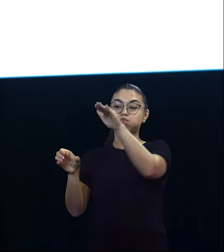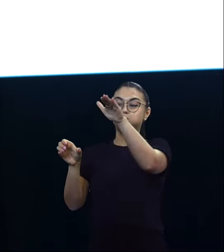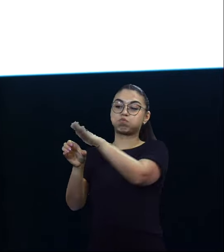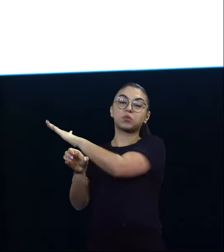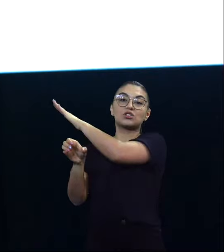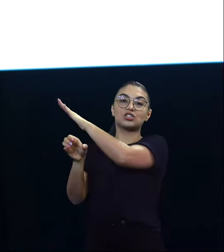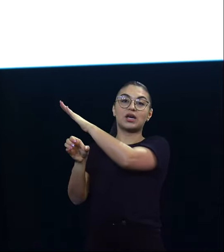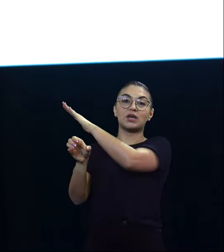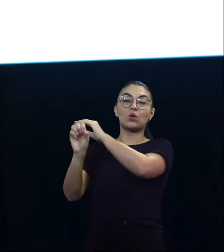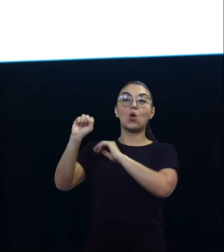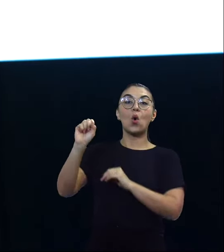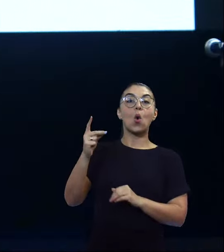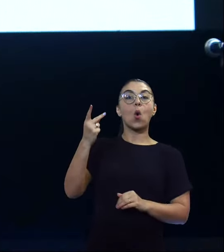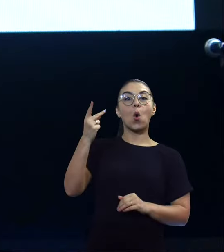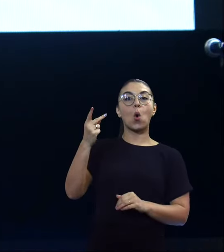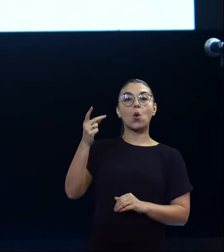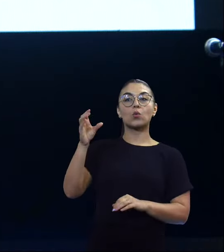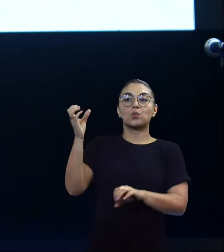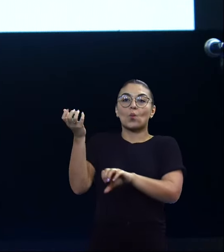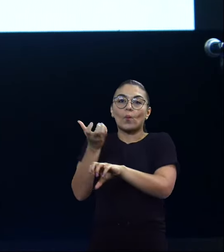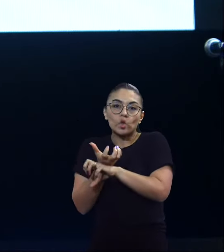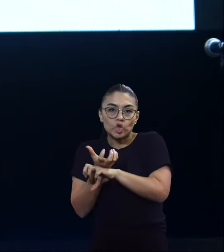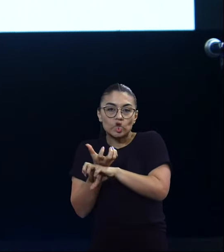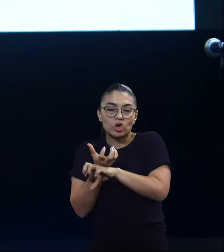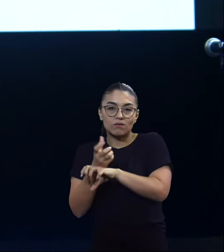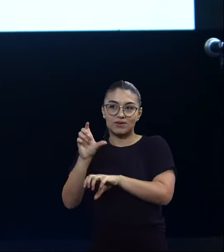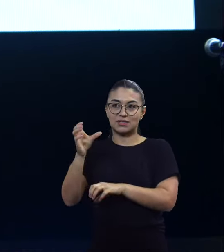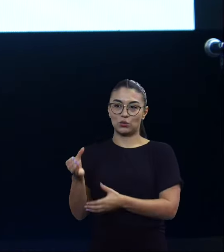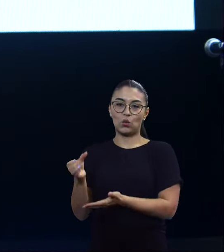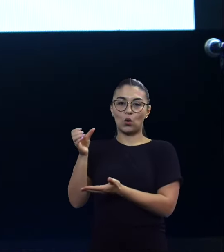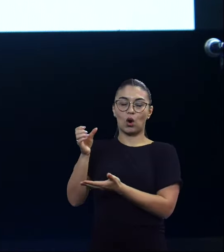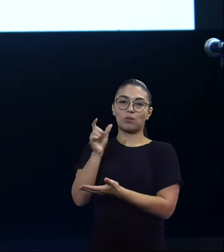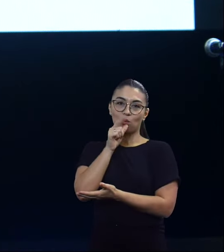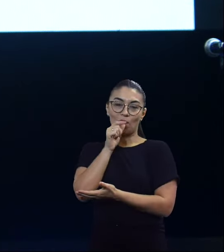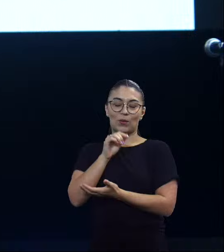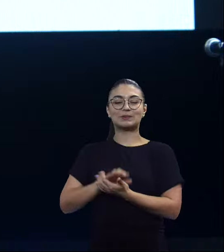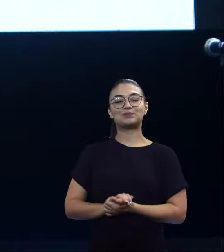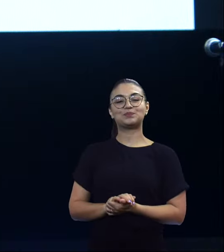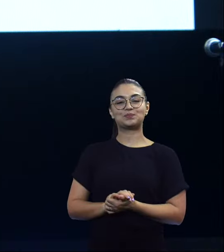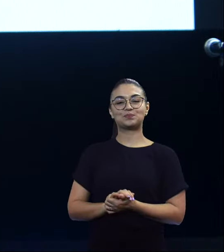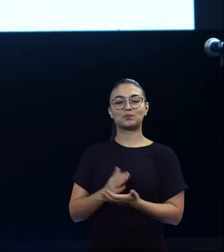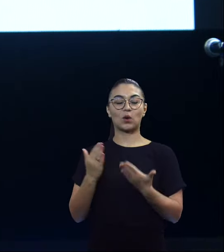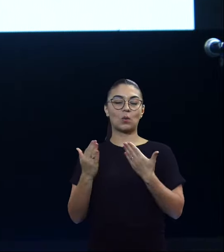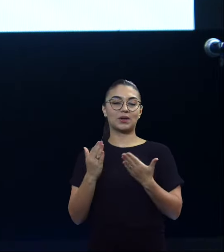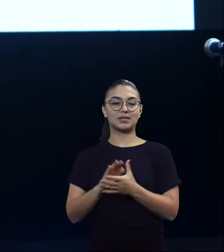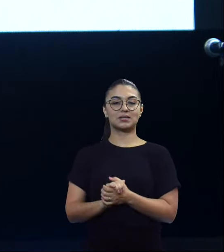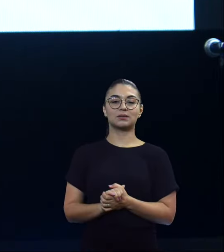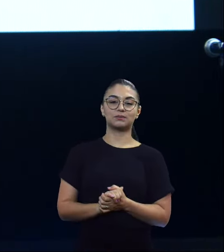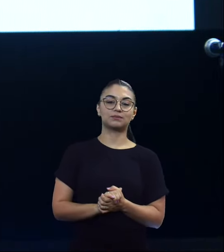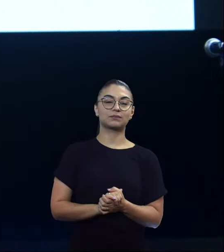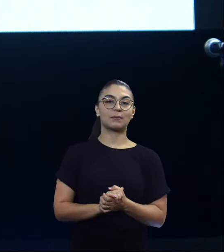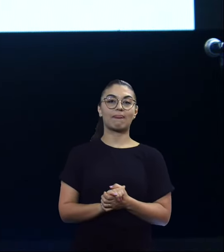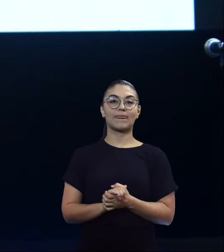fala que está meio cheio, o pessimista fala que está meio vazio. Mas na questão aqui do texto, não tem a ver com personalidade nesse tipo de